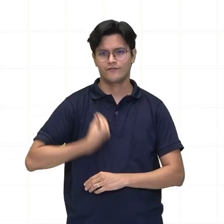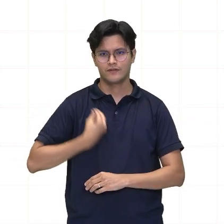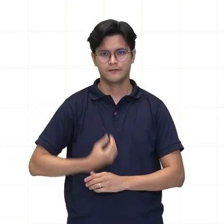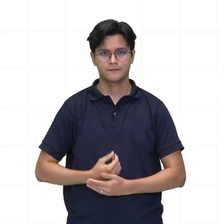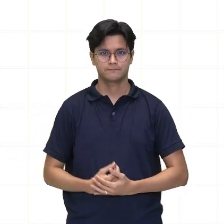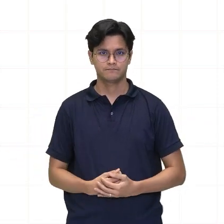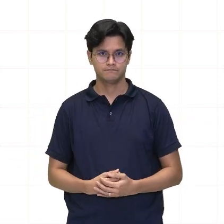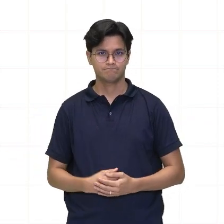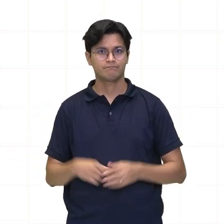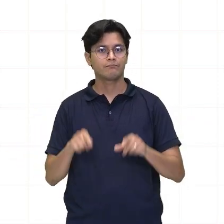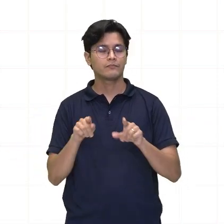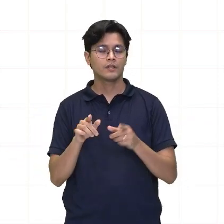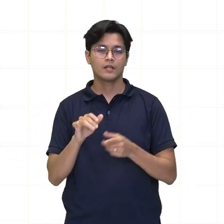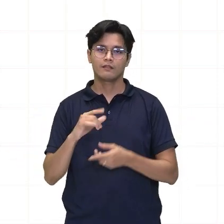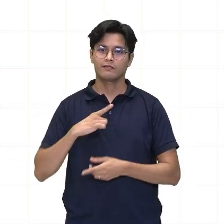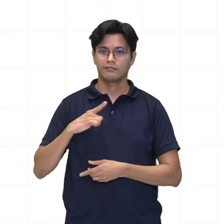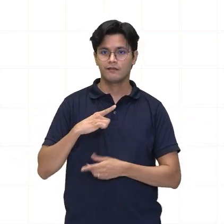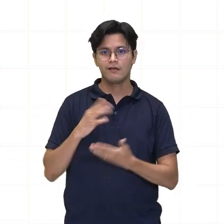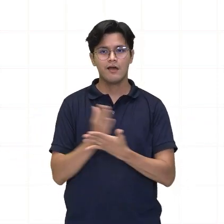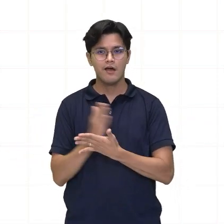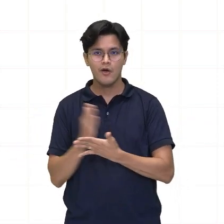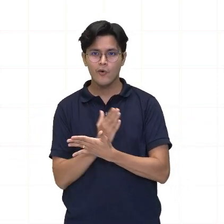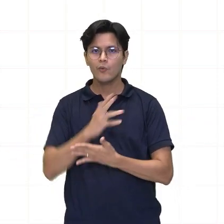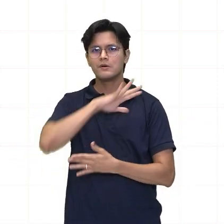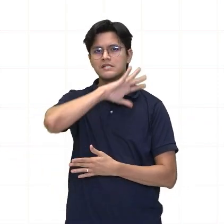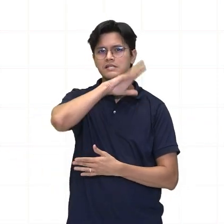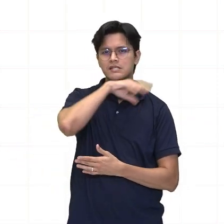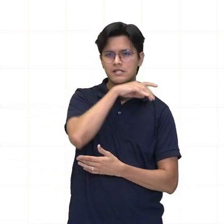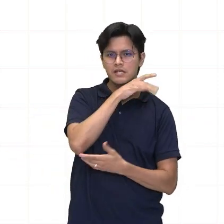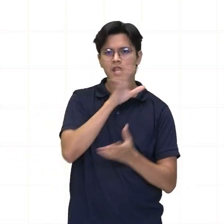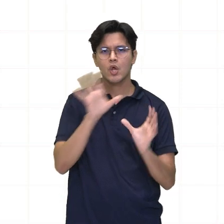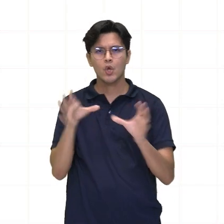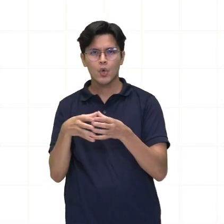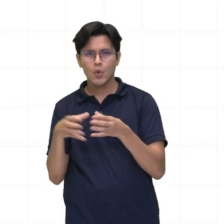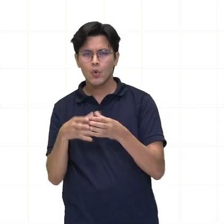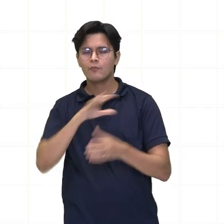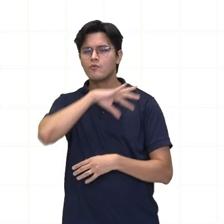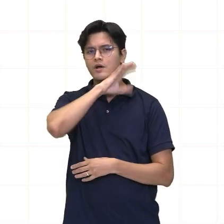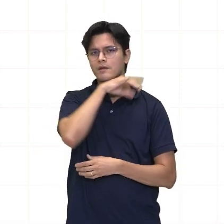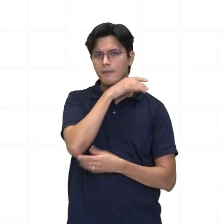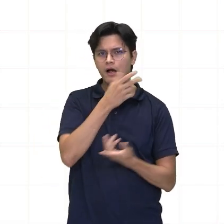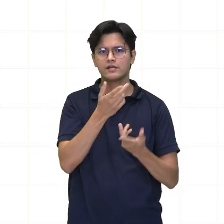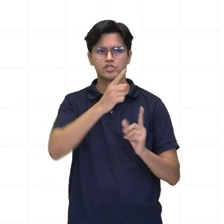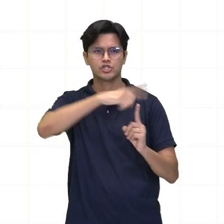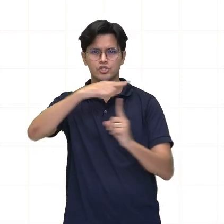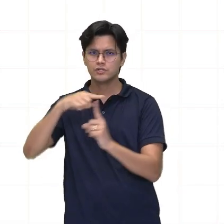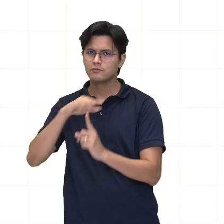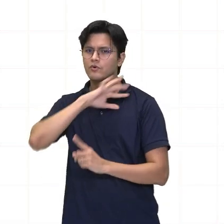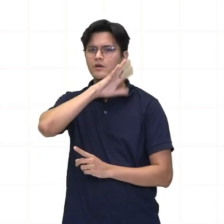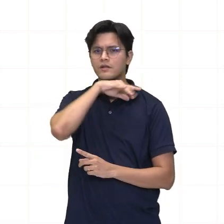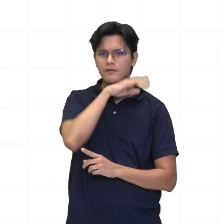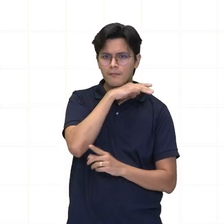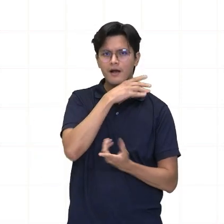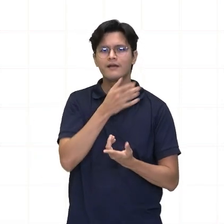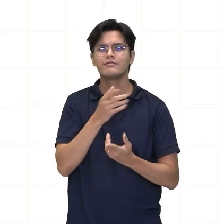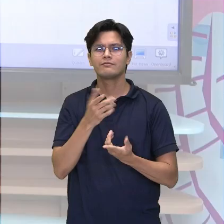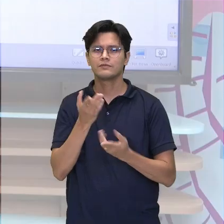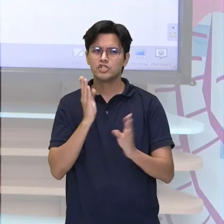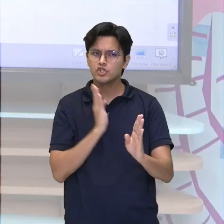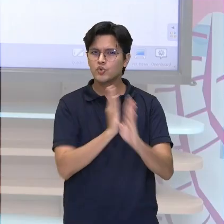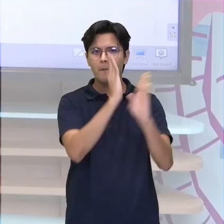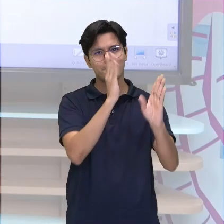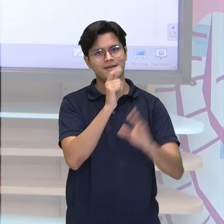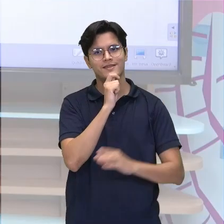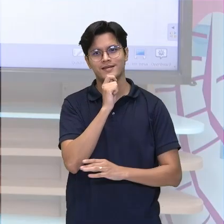né? Inclusive muitas espécies animais, espécies vegetais, que ainda não foram nem catalogadas, né, que ainda não